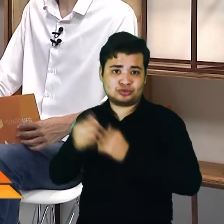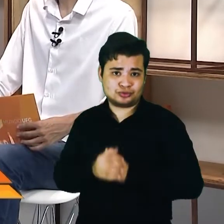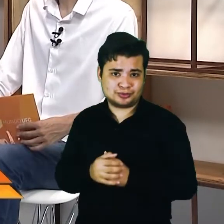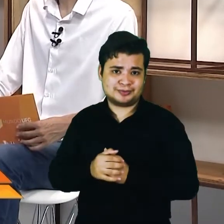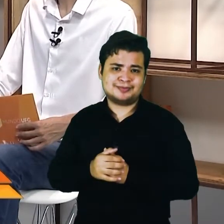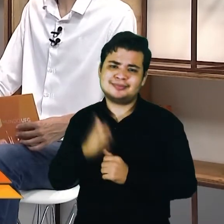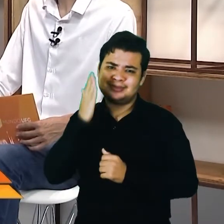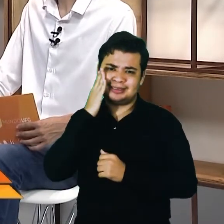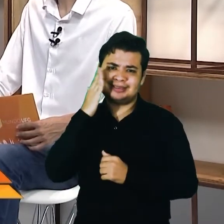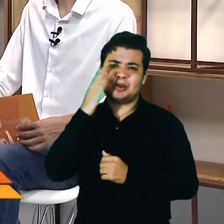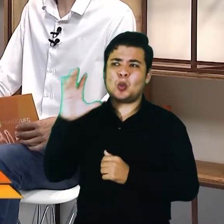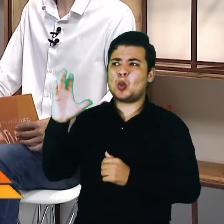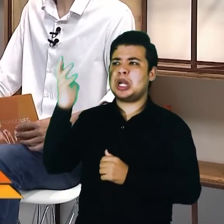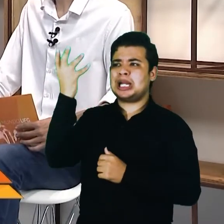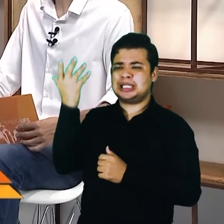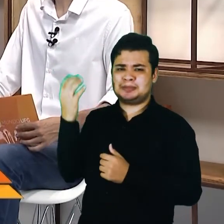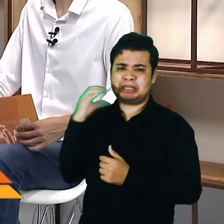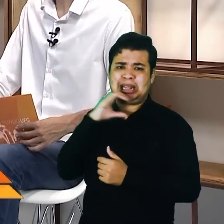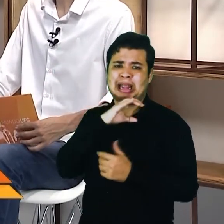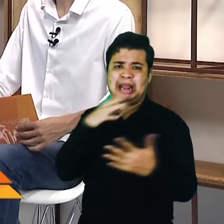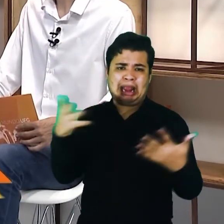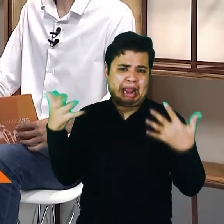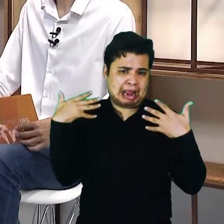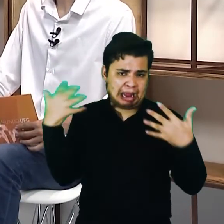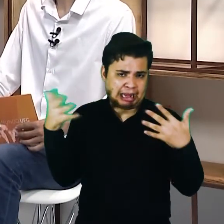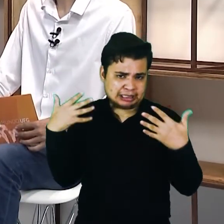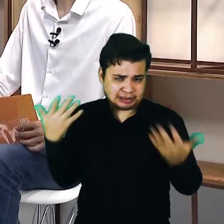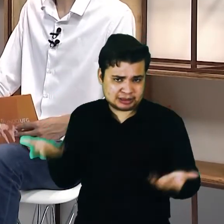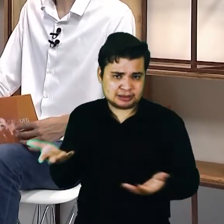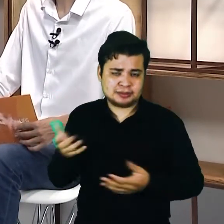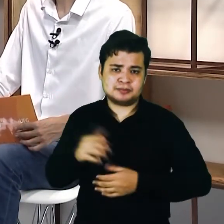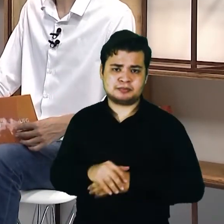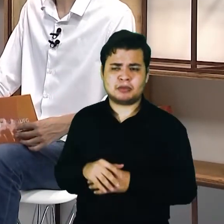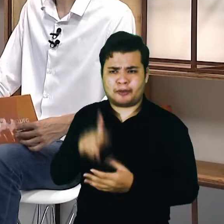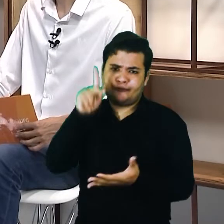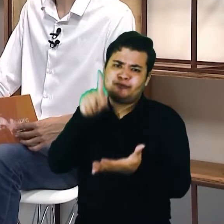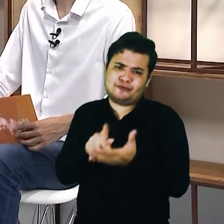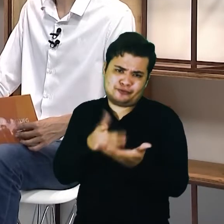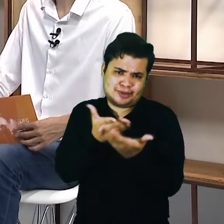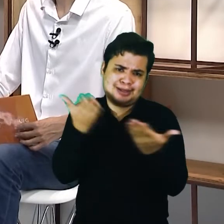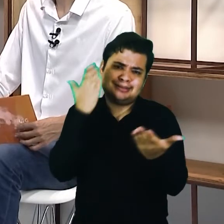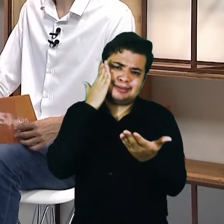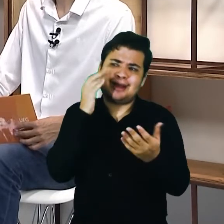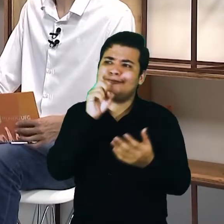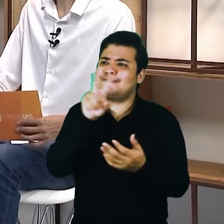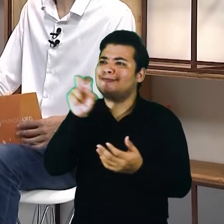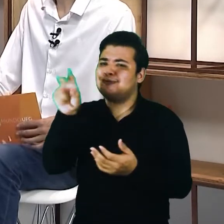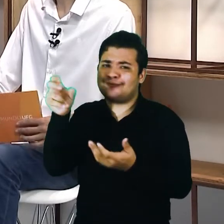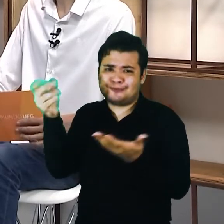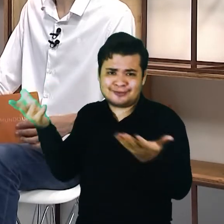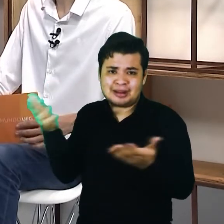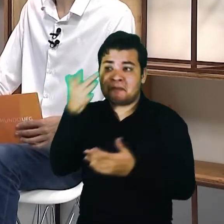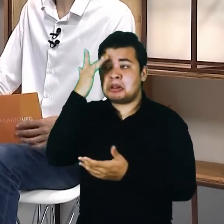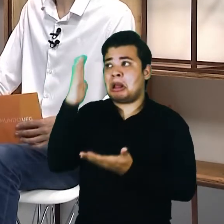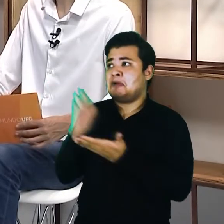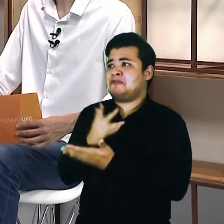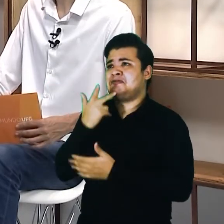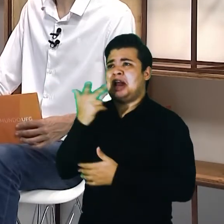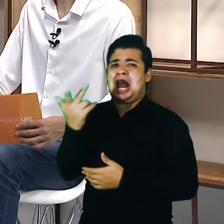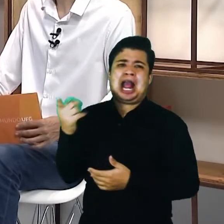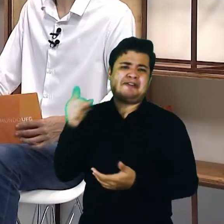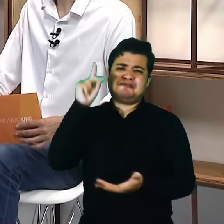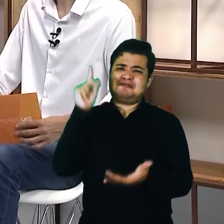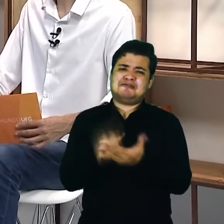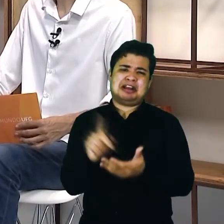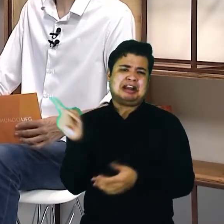esse aquecimento climático, né? Que é real, né? Alguns acham que não é